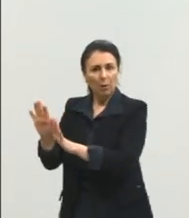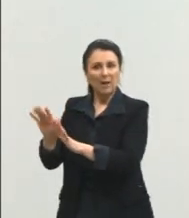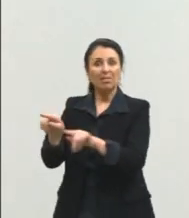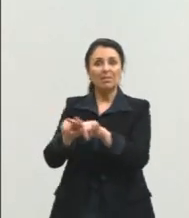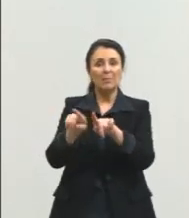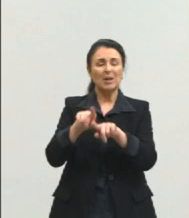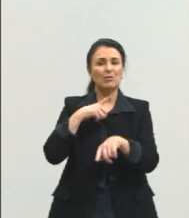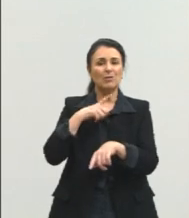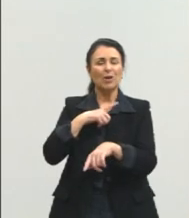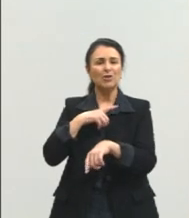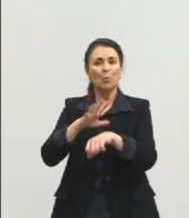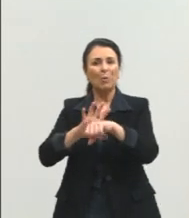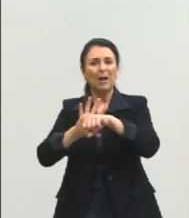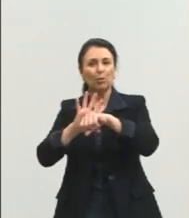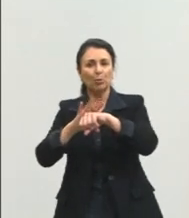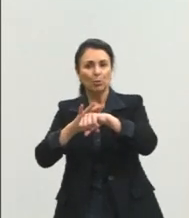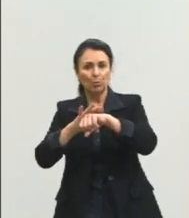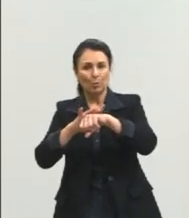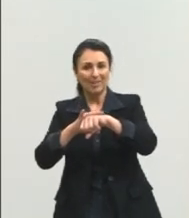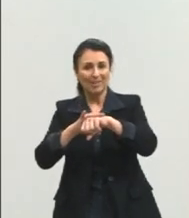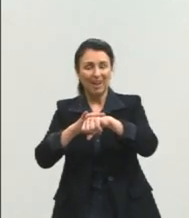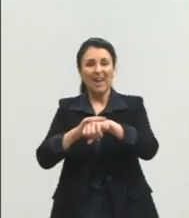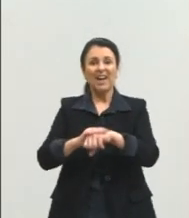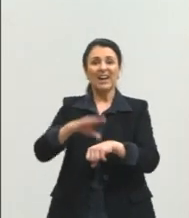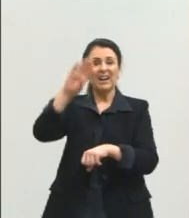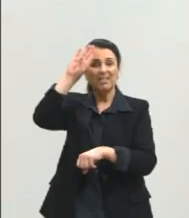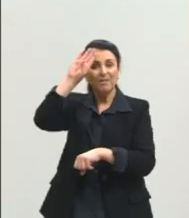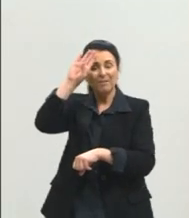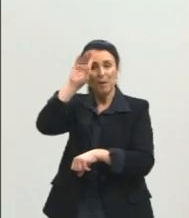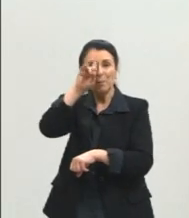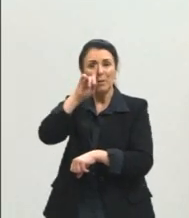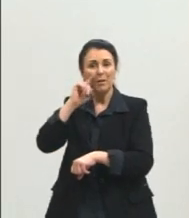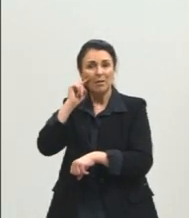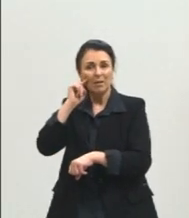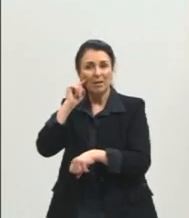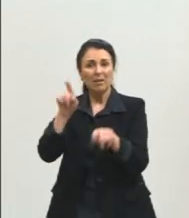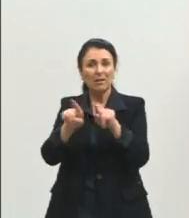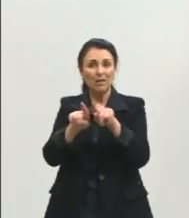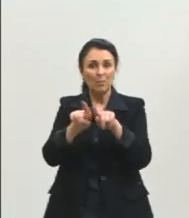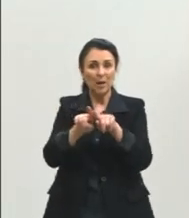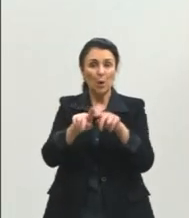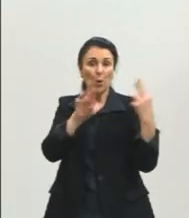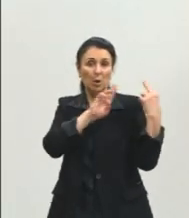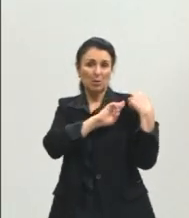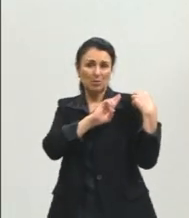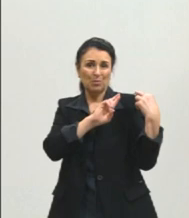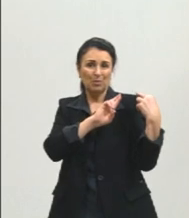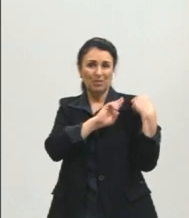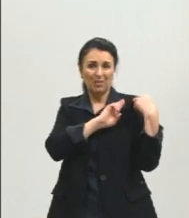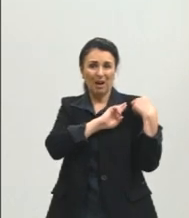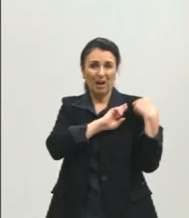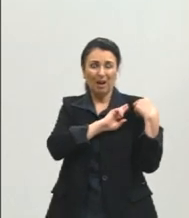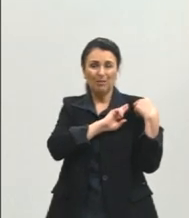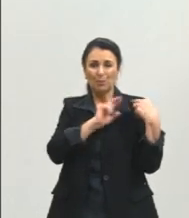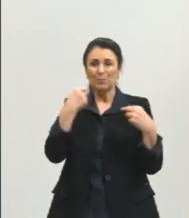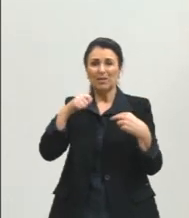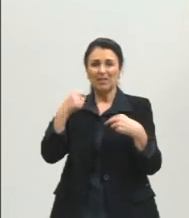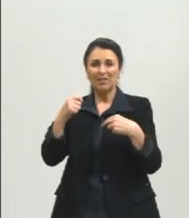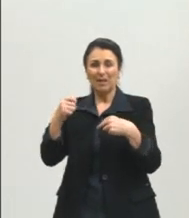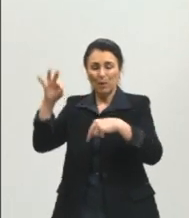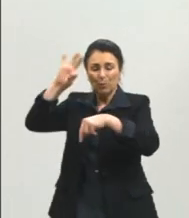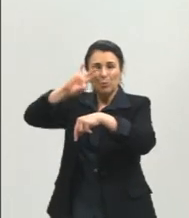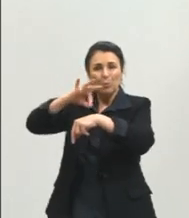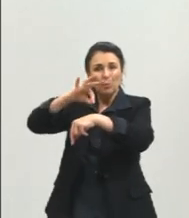febre amarela, o Oswaldo Cruz implementa as brigadas anti-mosquito, que entravam na casa das pessoas e tentavam destruir